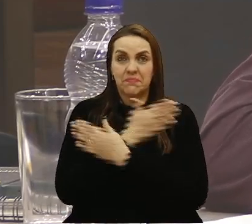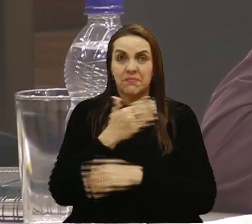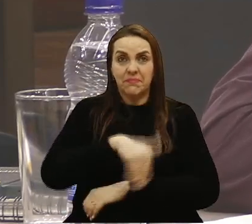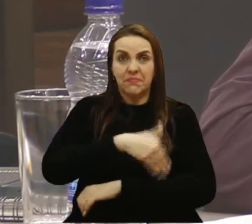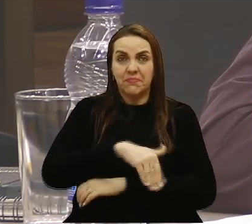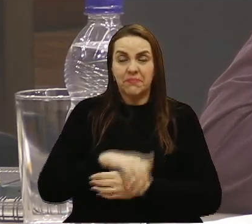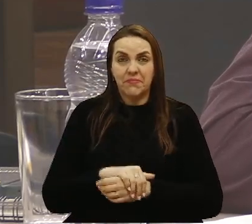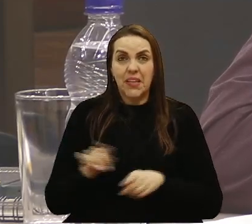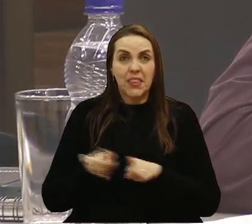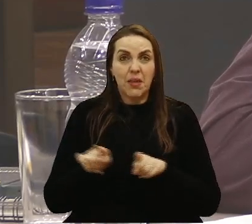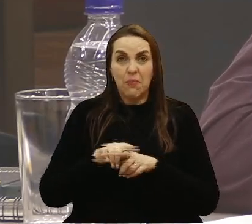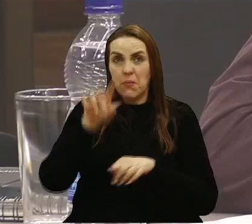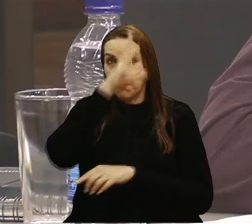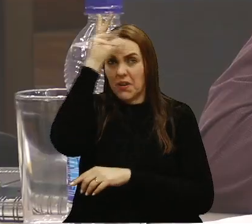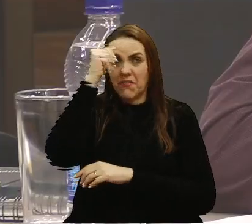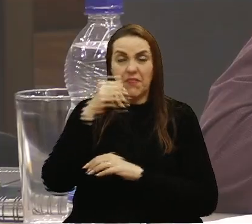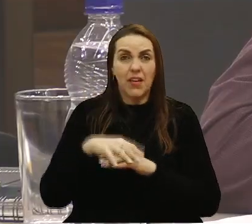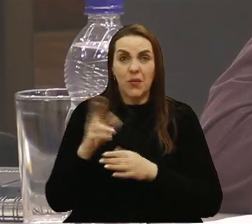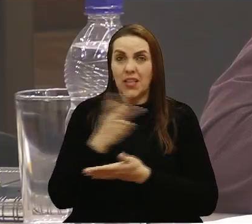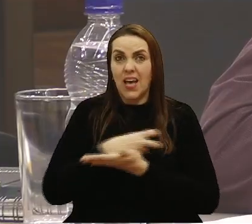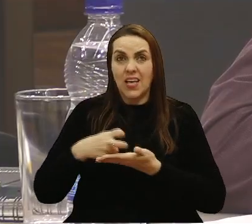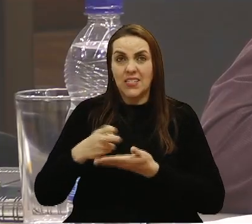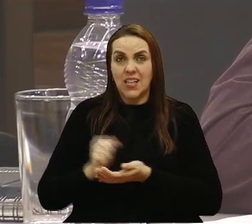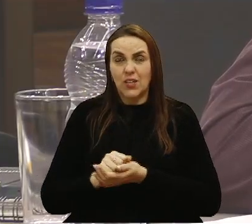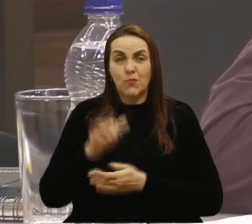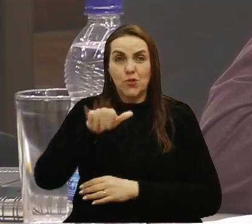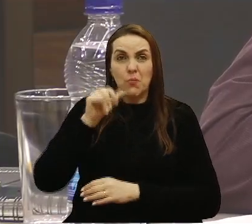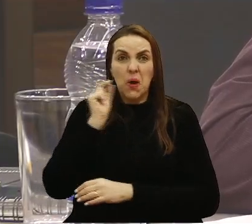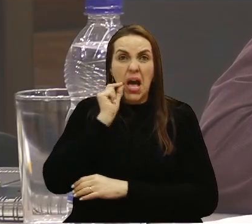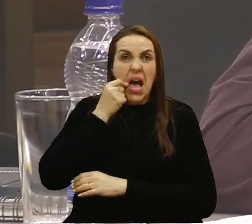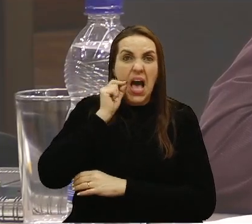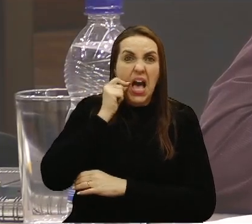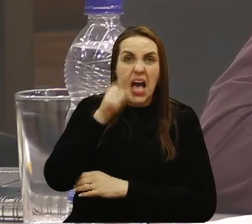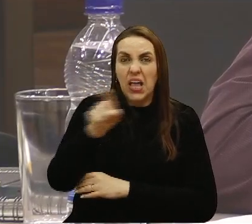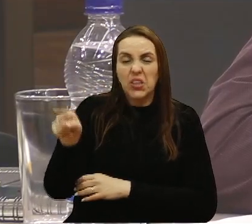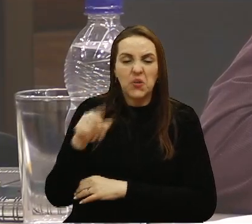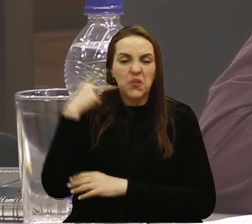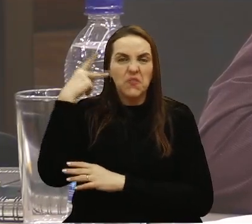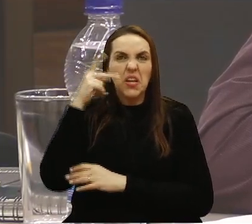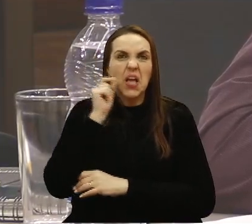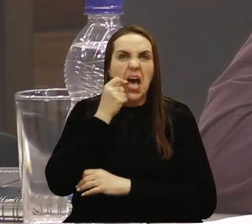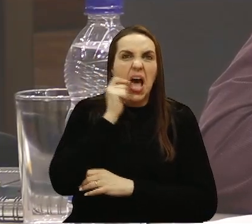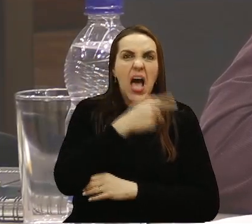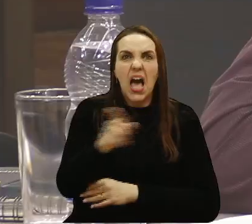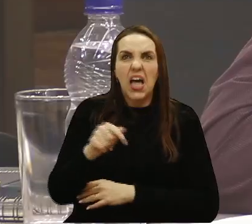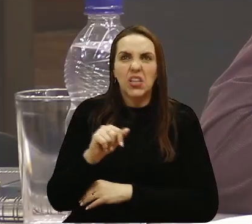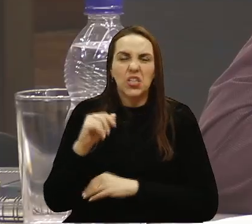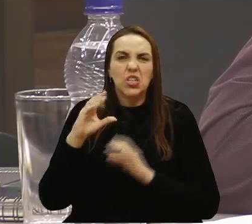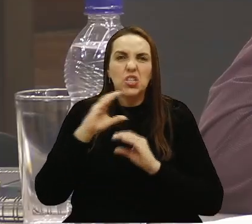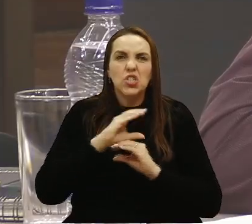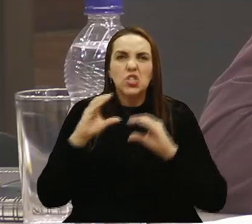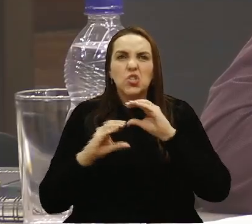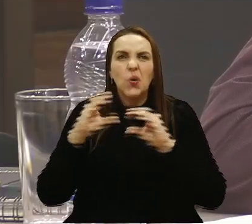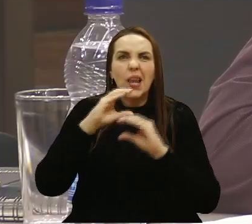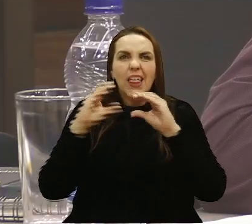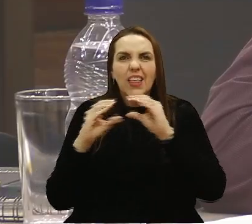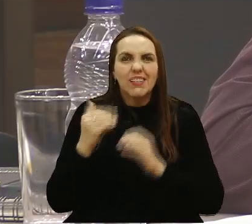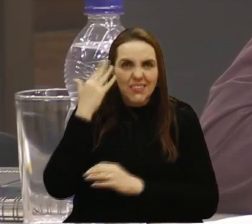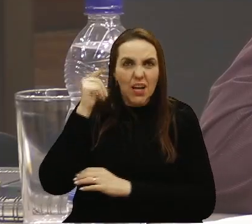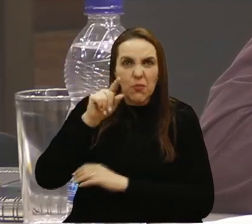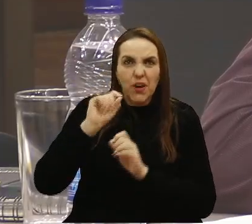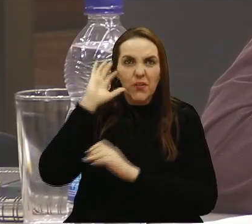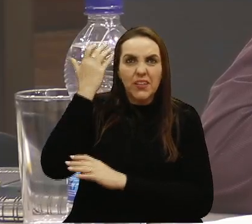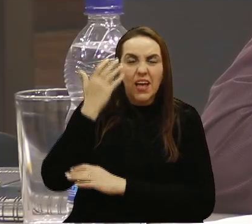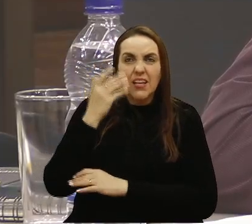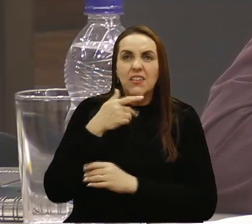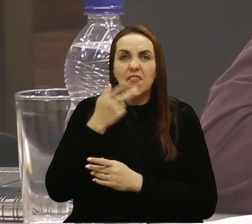deles caçado. Vieram aqui e me chamaram de rato, chamaram os vereadores de rato, de tijolinho. Sabe o que acontece? Cada vez que me falam uma